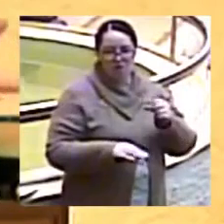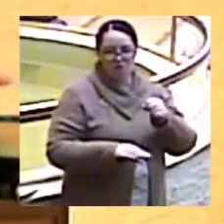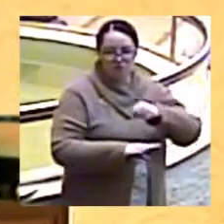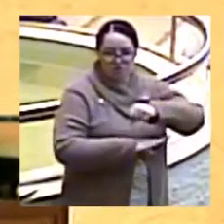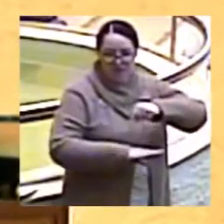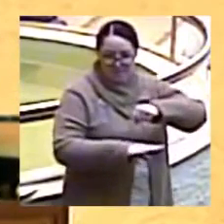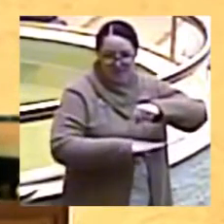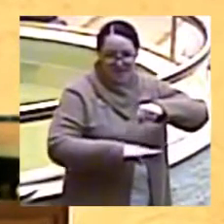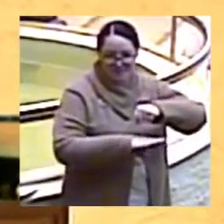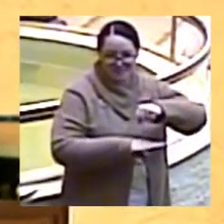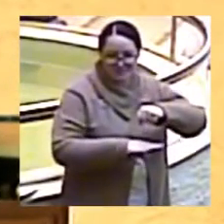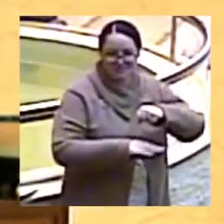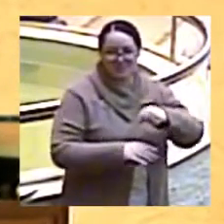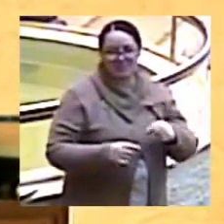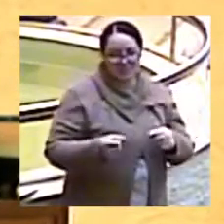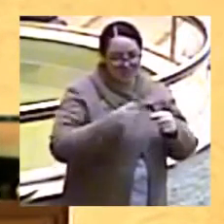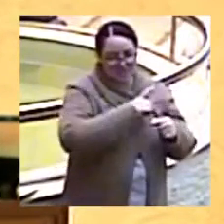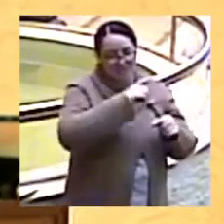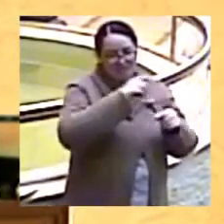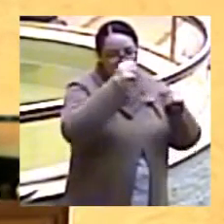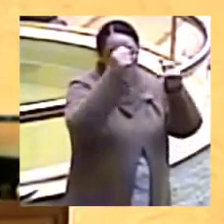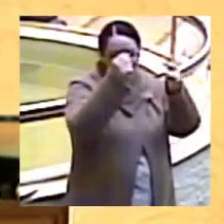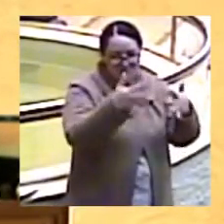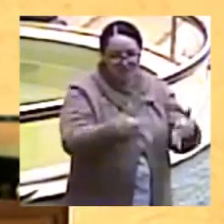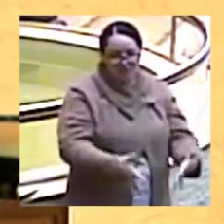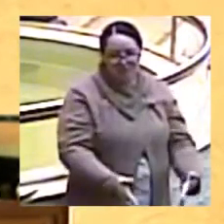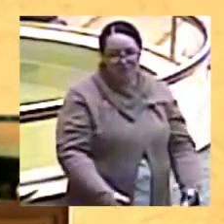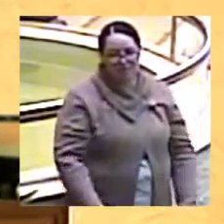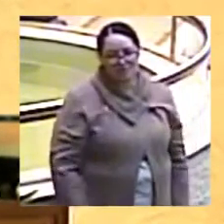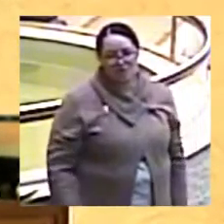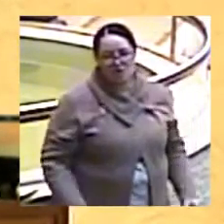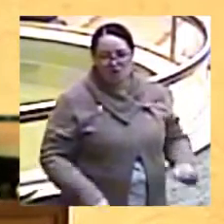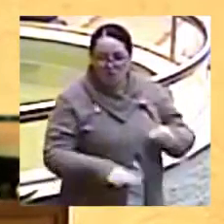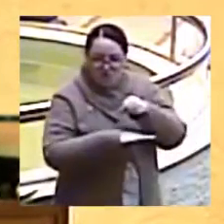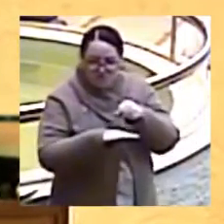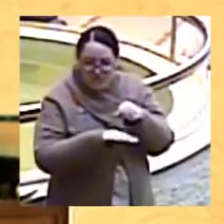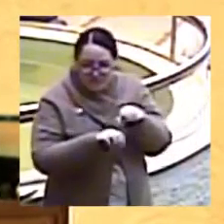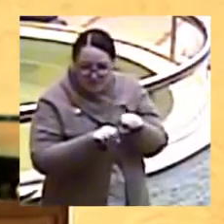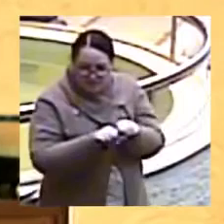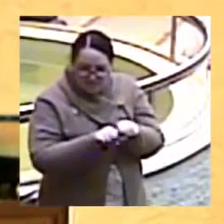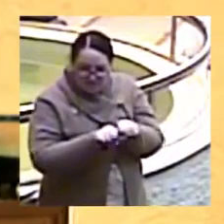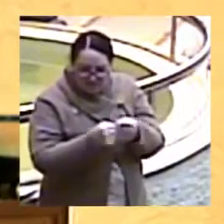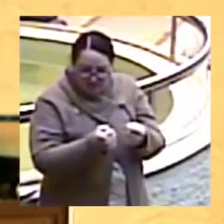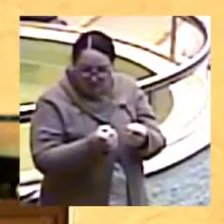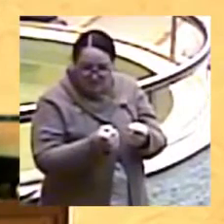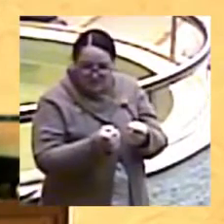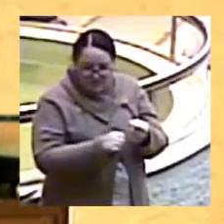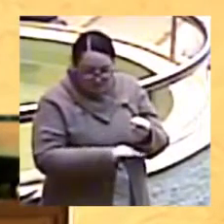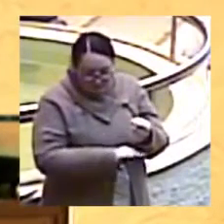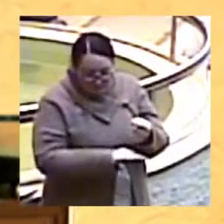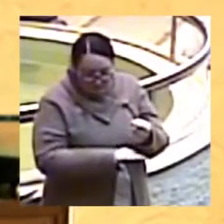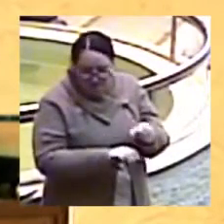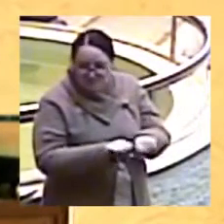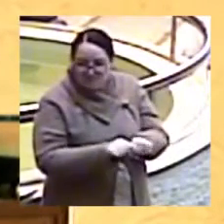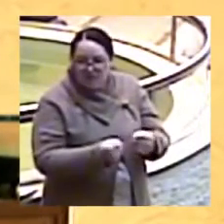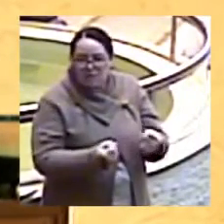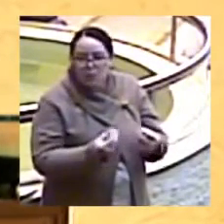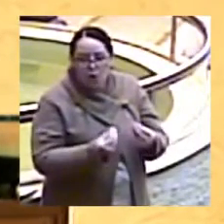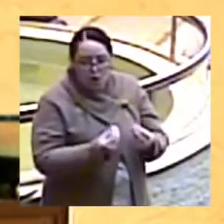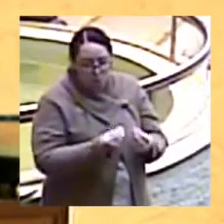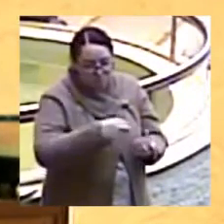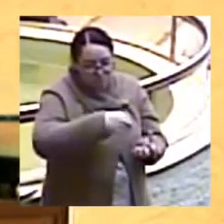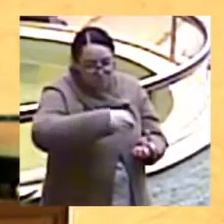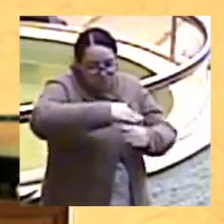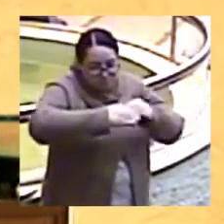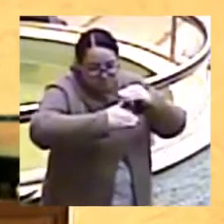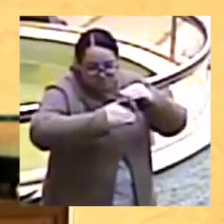descritos na palavra de Deus, esses fundamentos se corrompem, esses fundamentos são destruídos, a população,